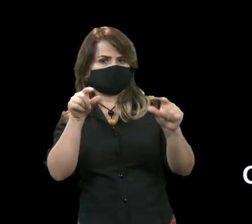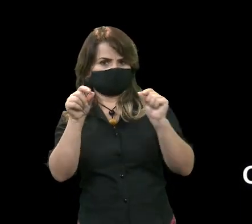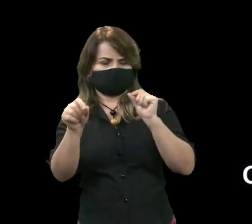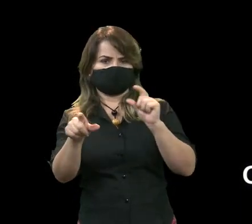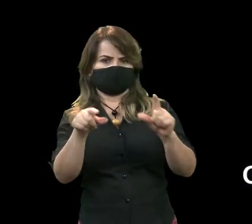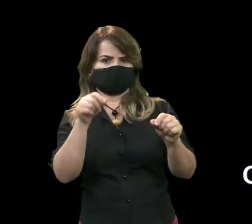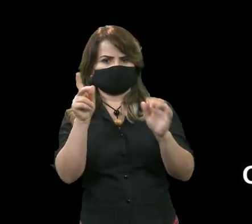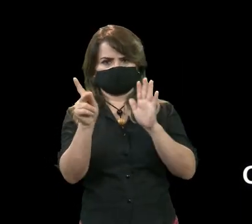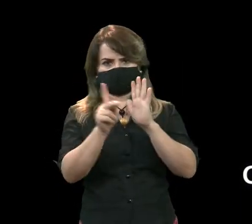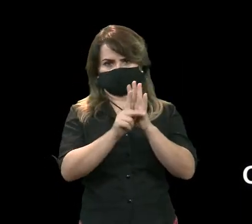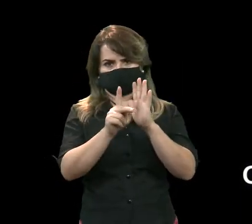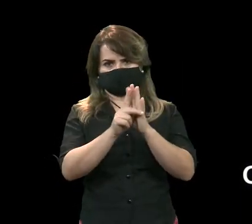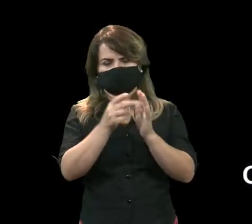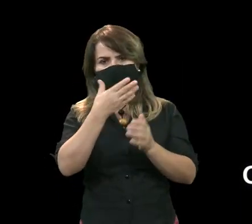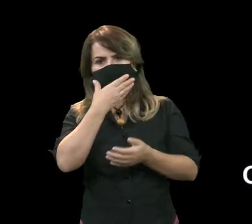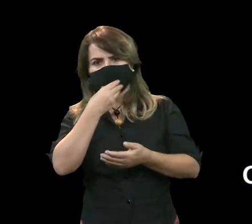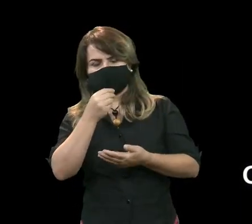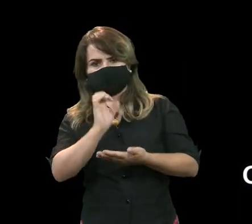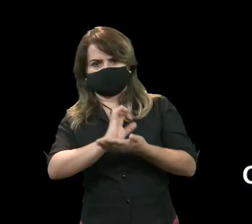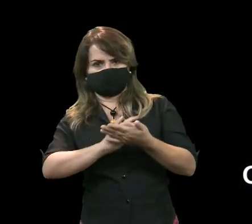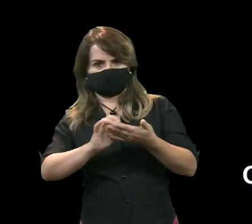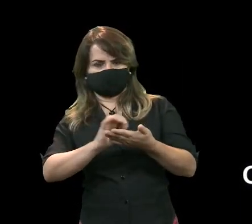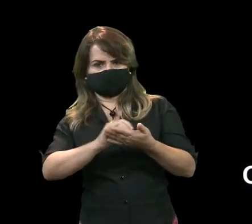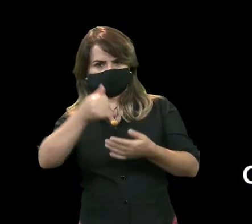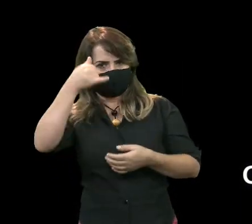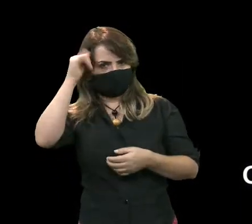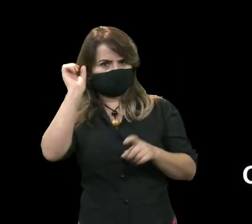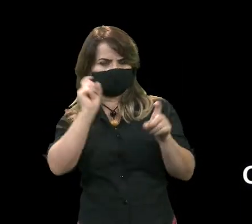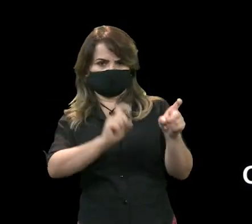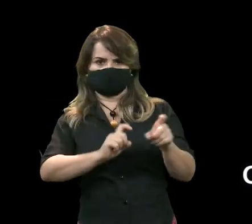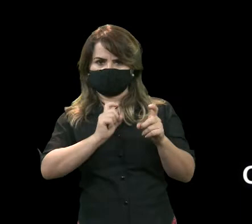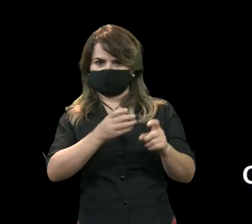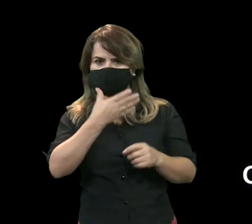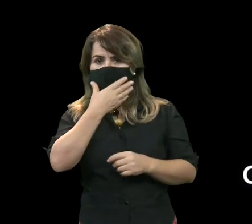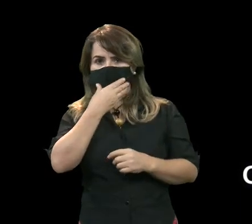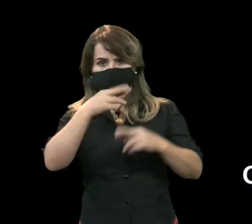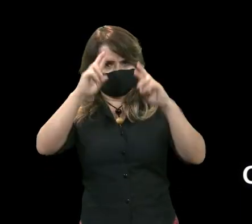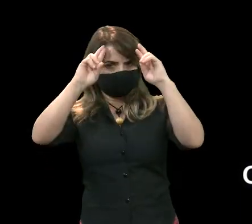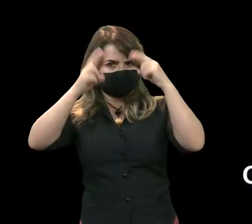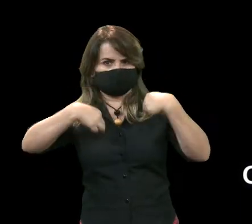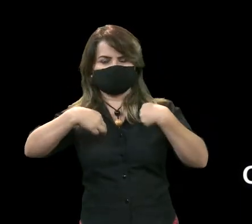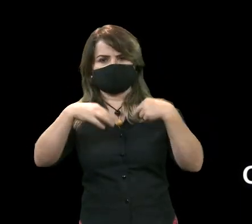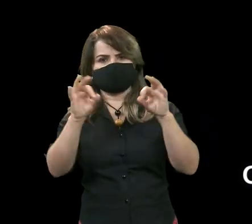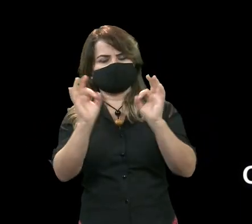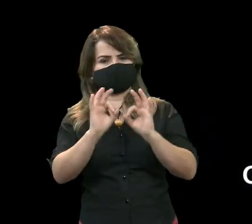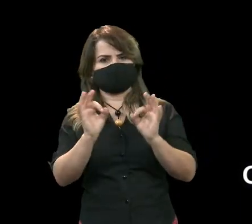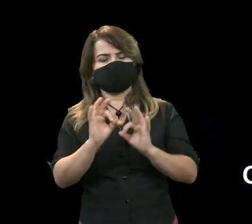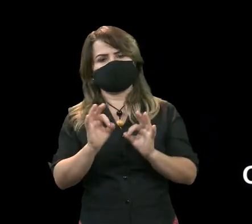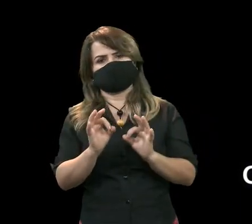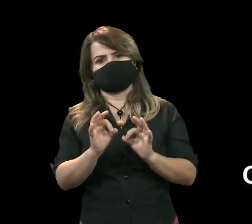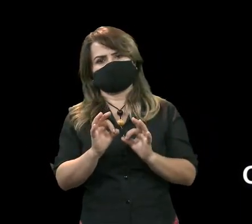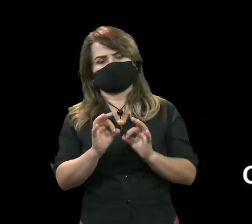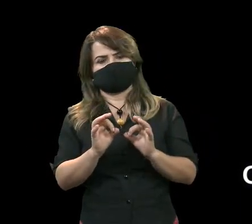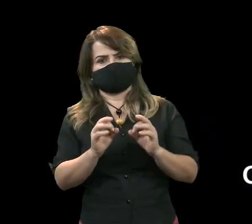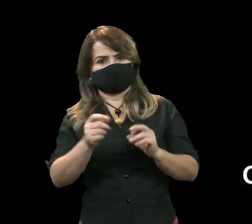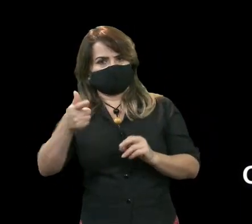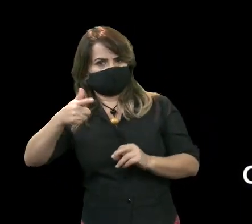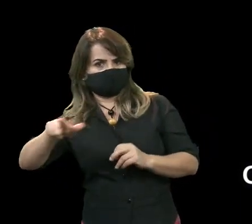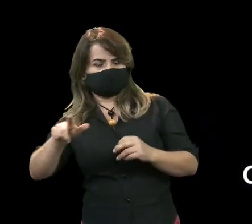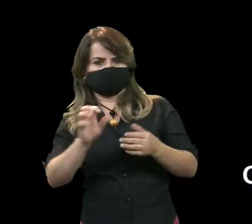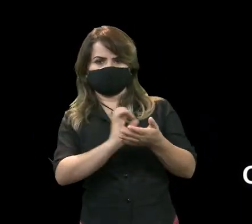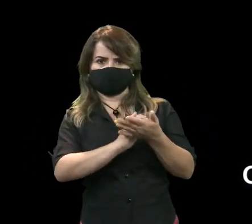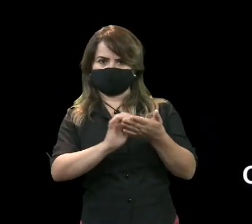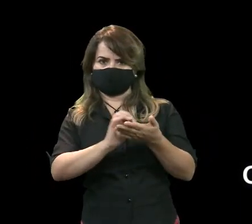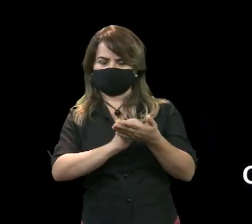concentradamente pelo secretário da Fazenda, em total desrespeito aos demais secretários que têm